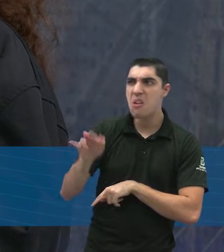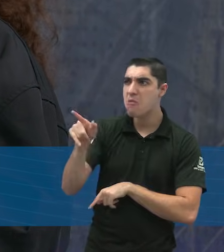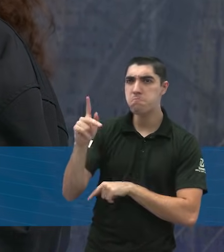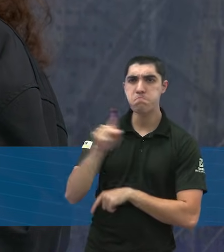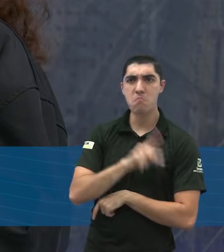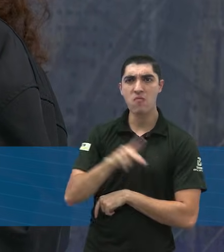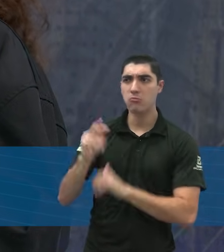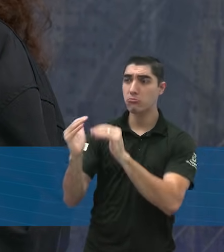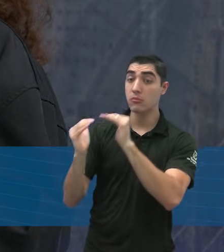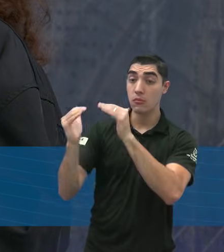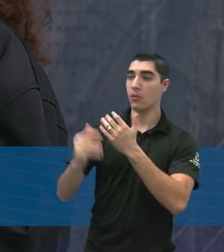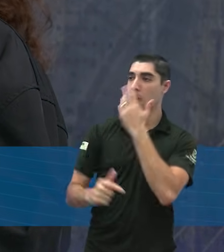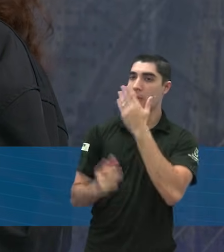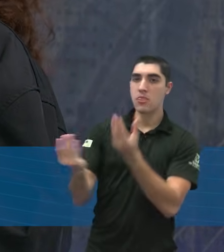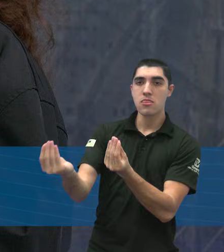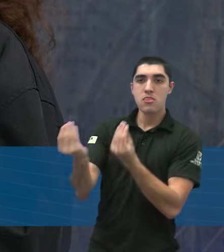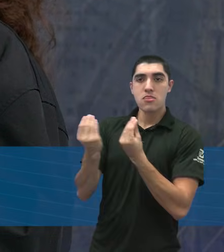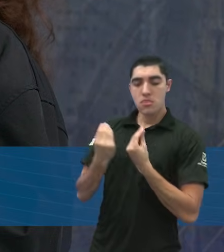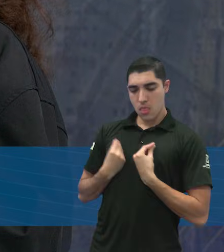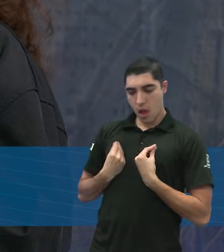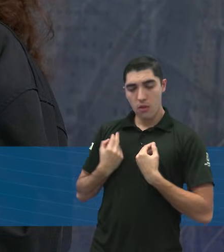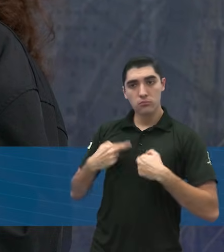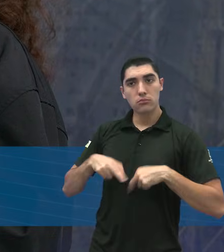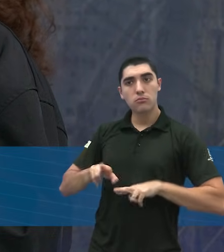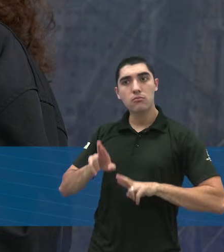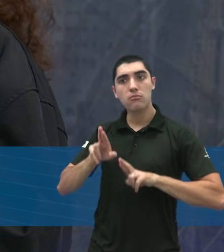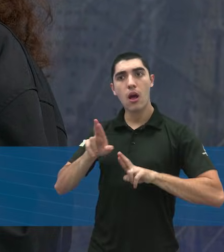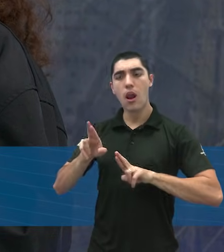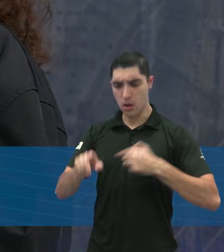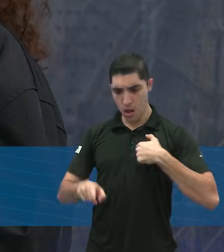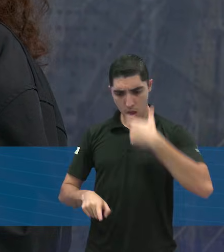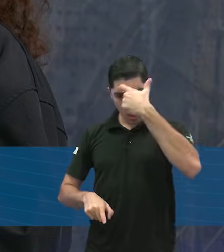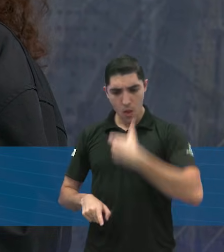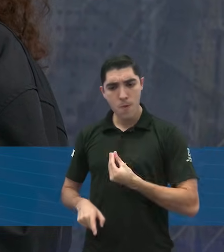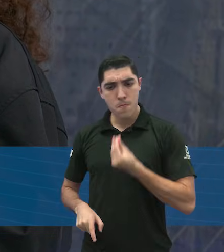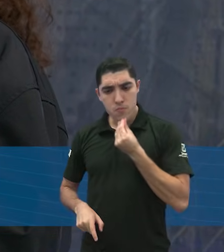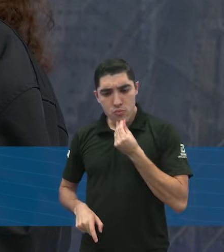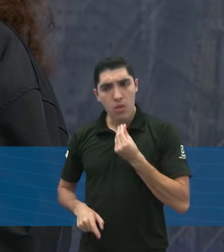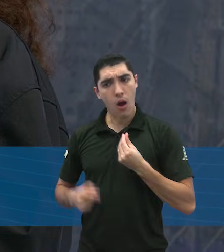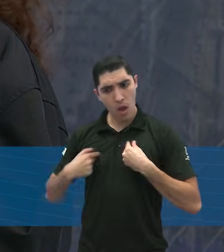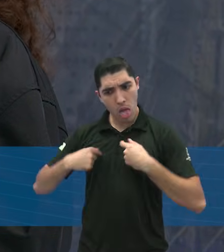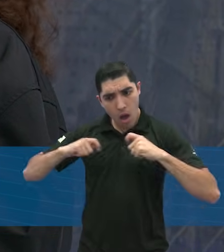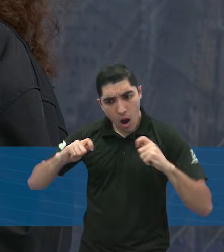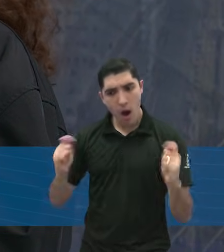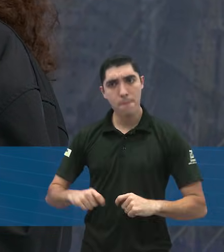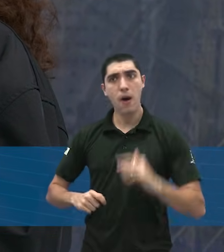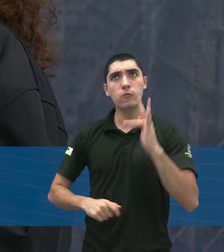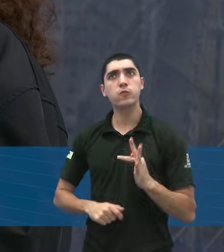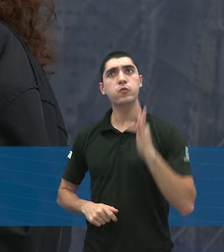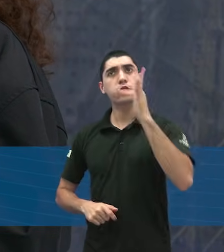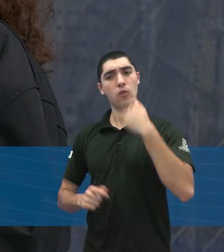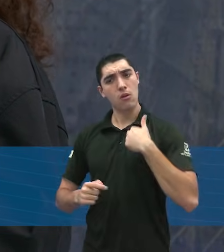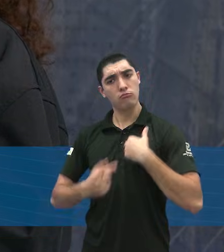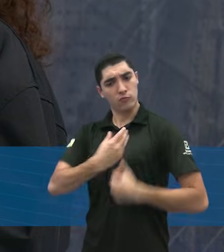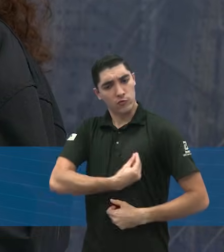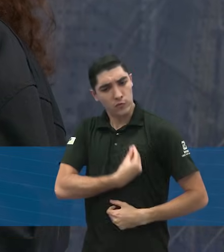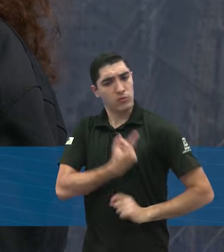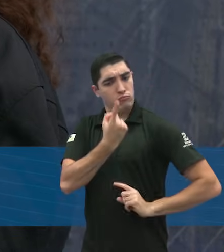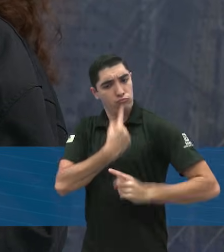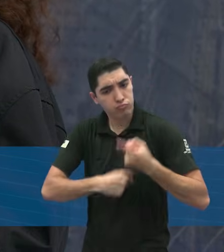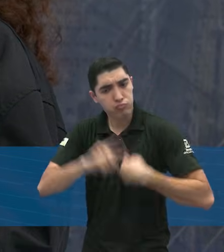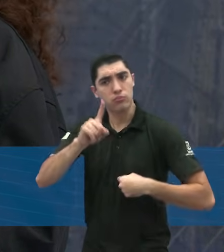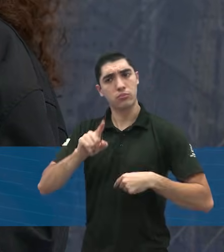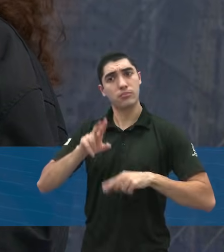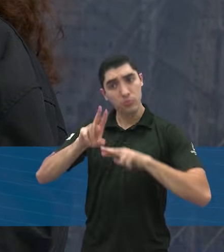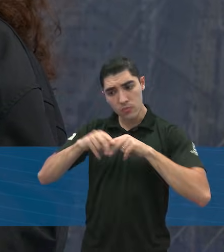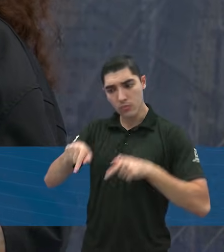se fosse um respiro de esperança mesmo, de você entender que você tem a possibilidade, sim, de mudar sua realidade através da educação, que,